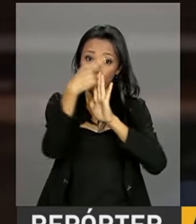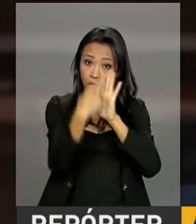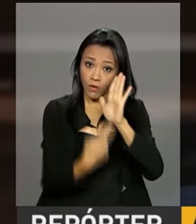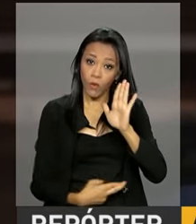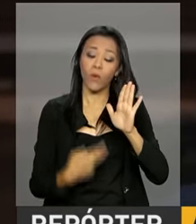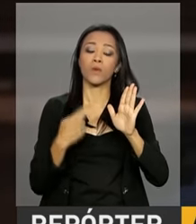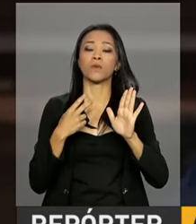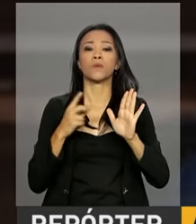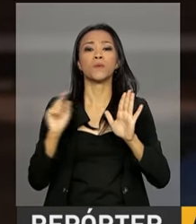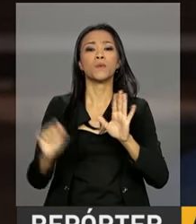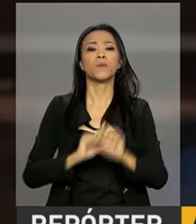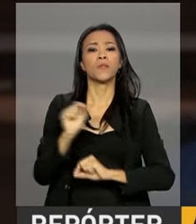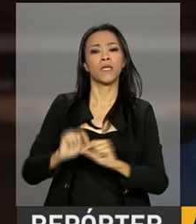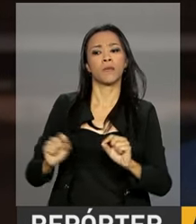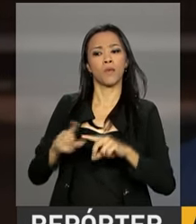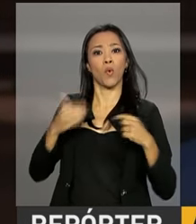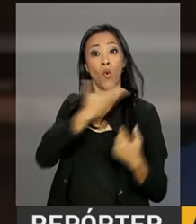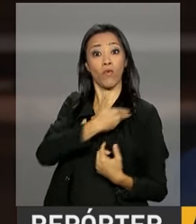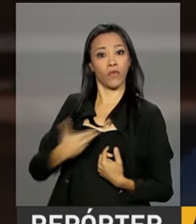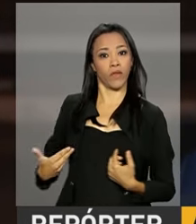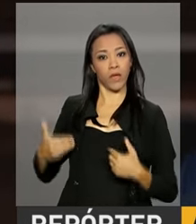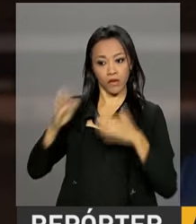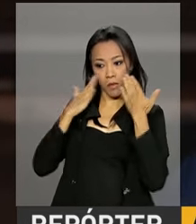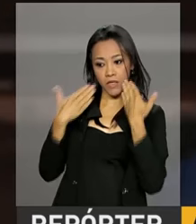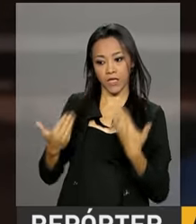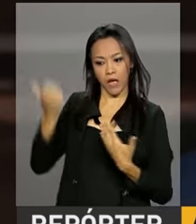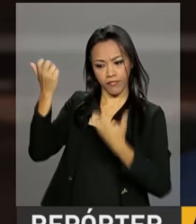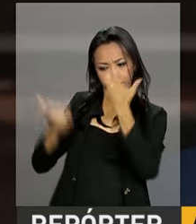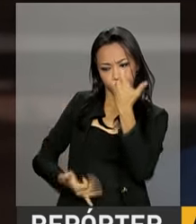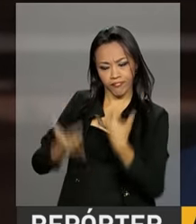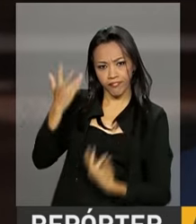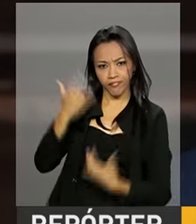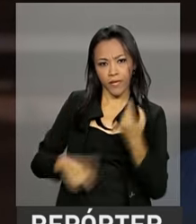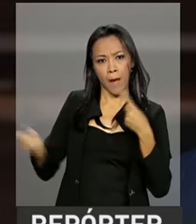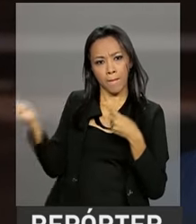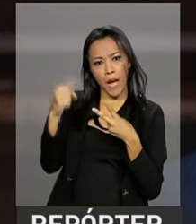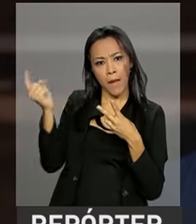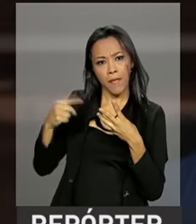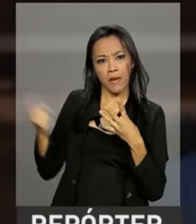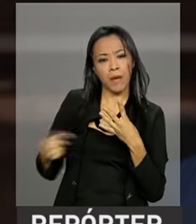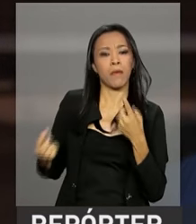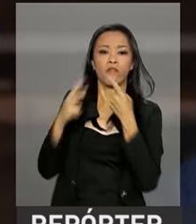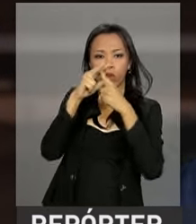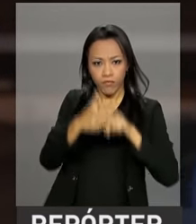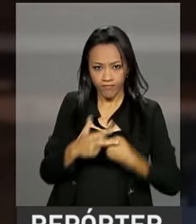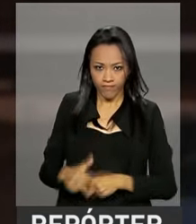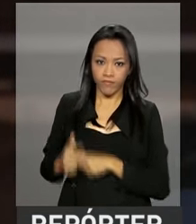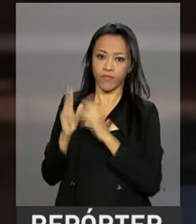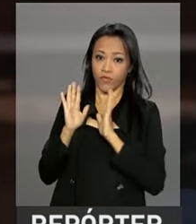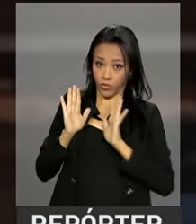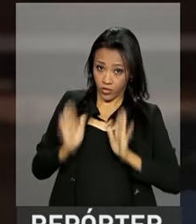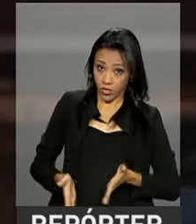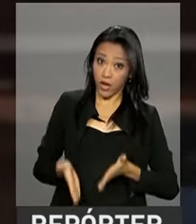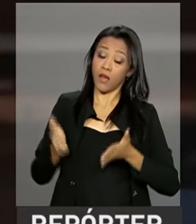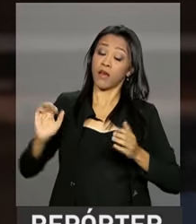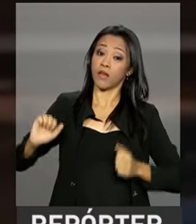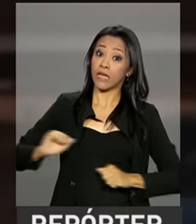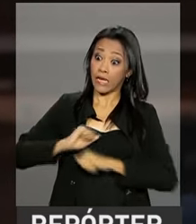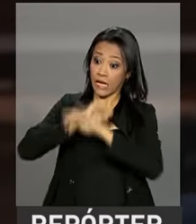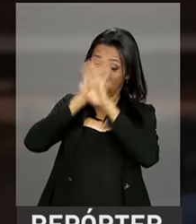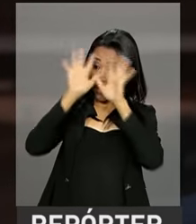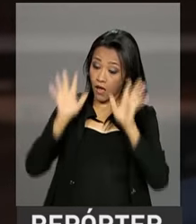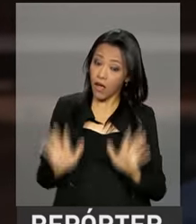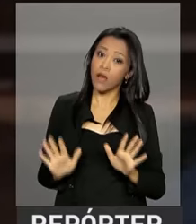para a base do governo os pontos que foram modificados mostrando claramente que nós tivemos a capacidade